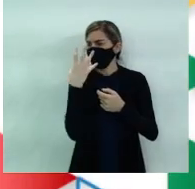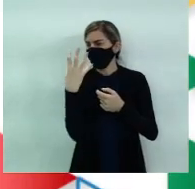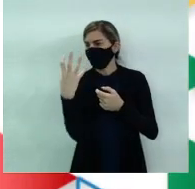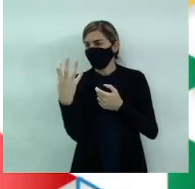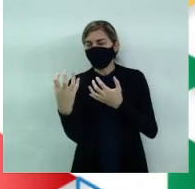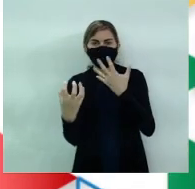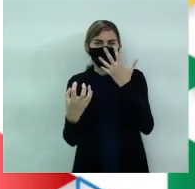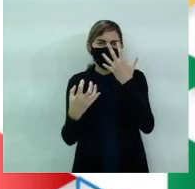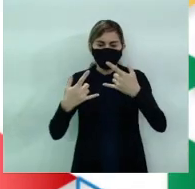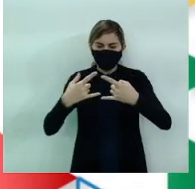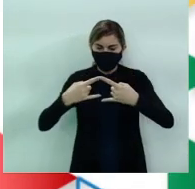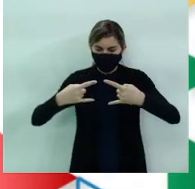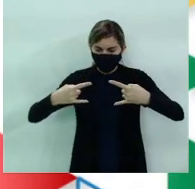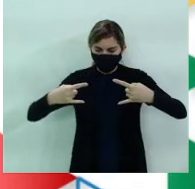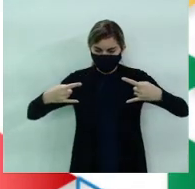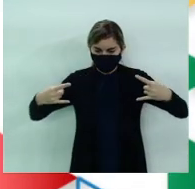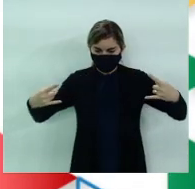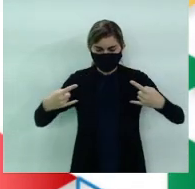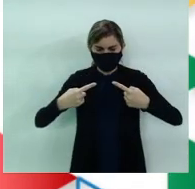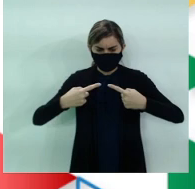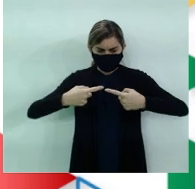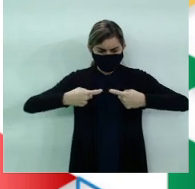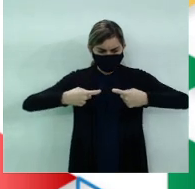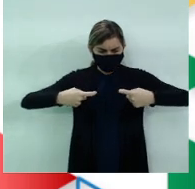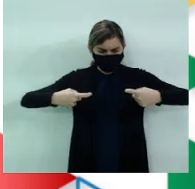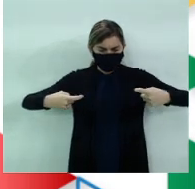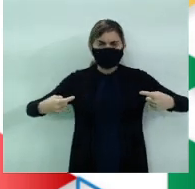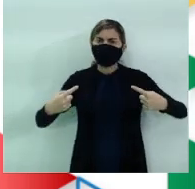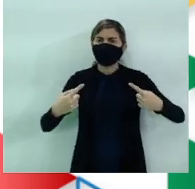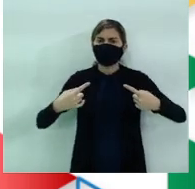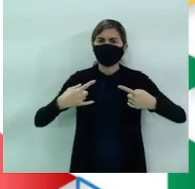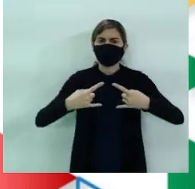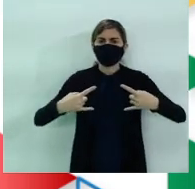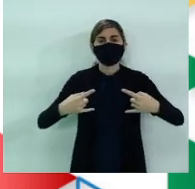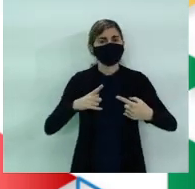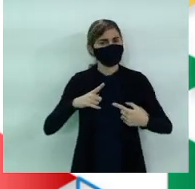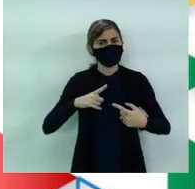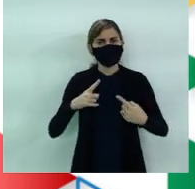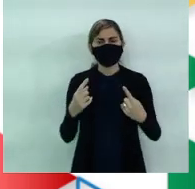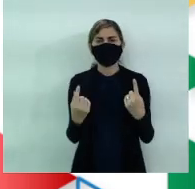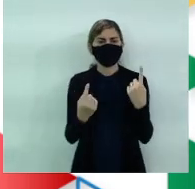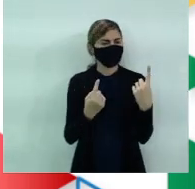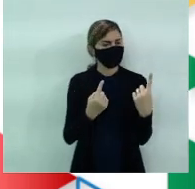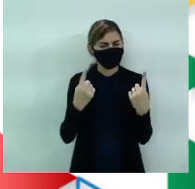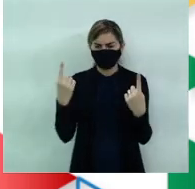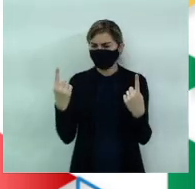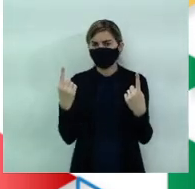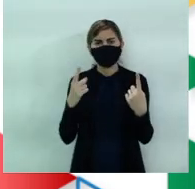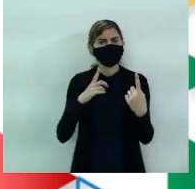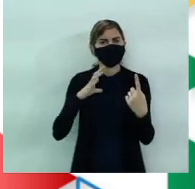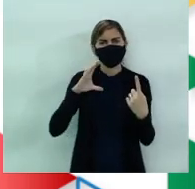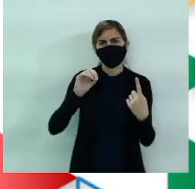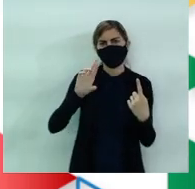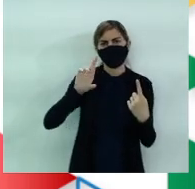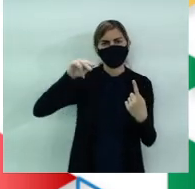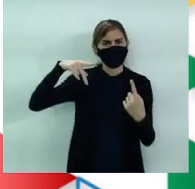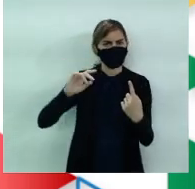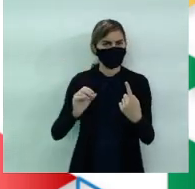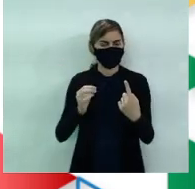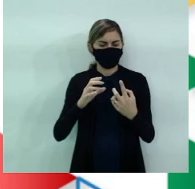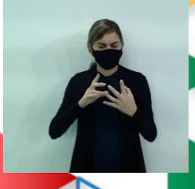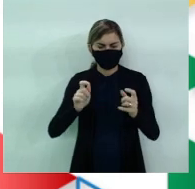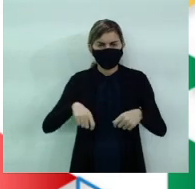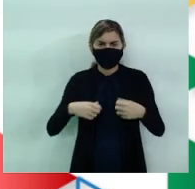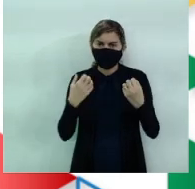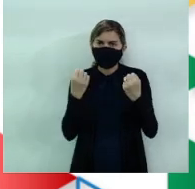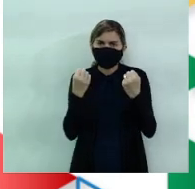que surge aí entre dois corpos que possuem massa, ou seja, os dois corpos eles vão possuir massa,